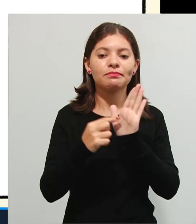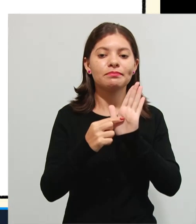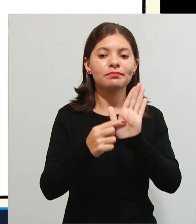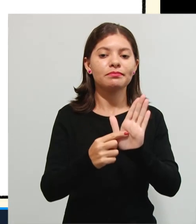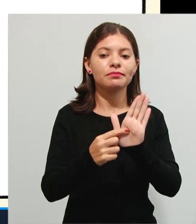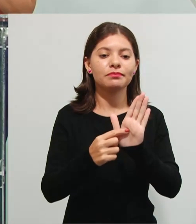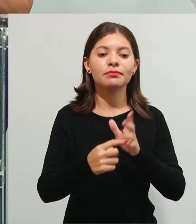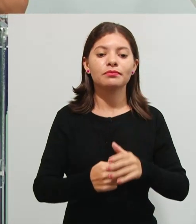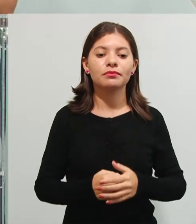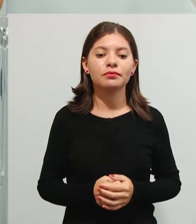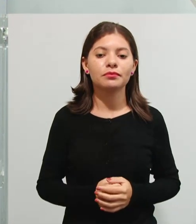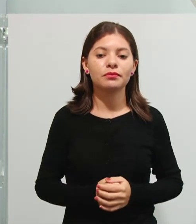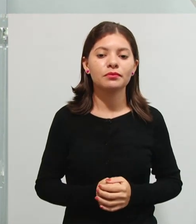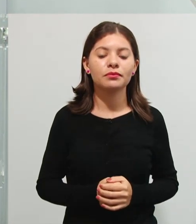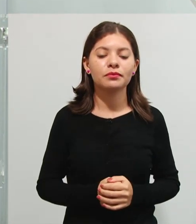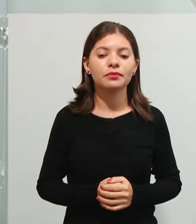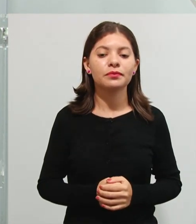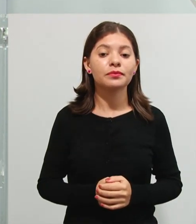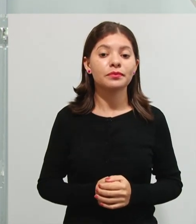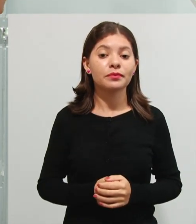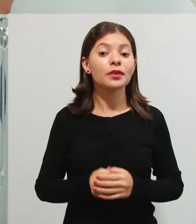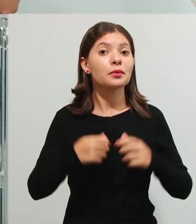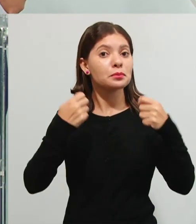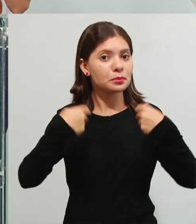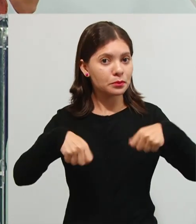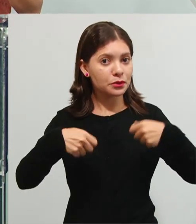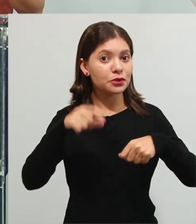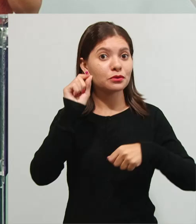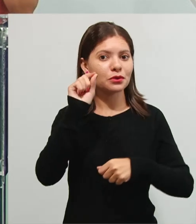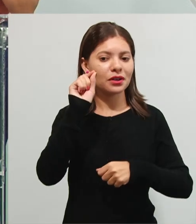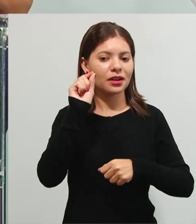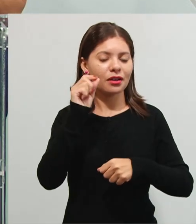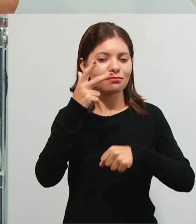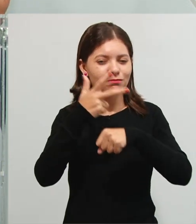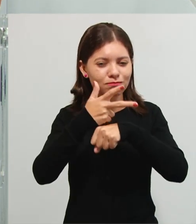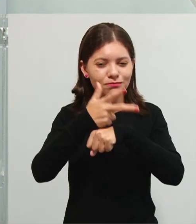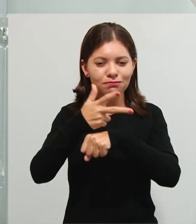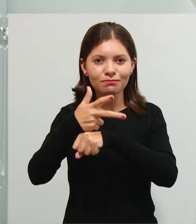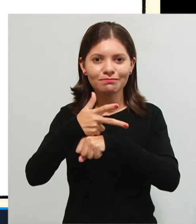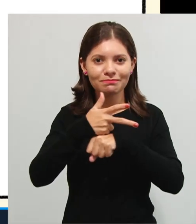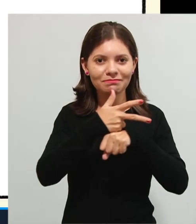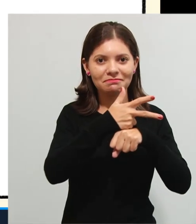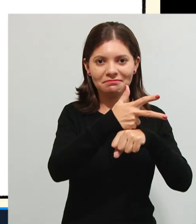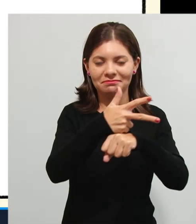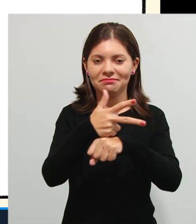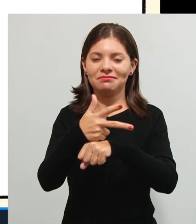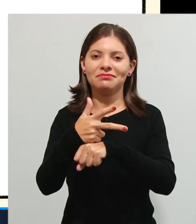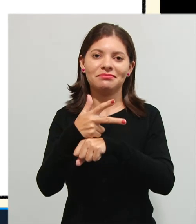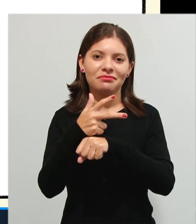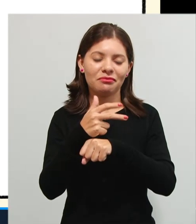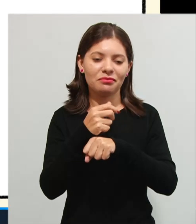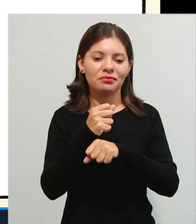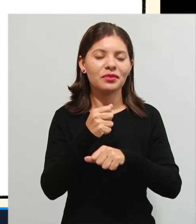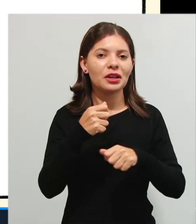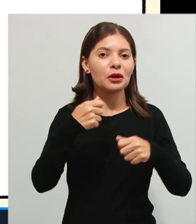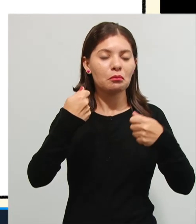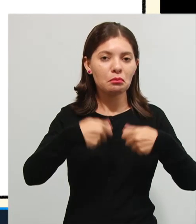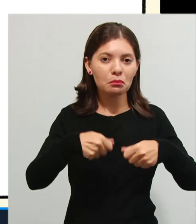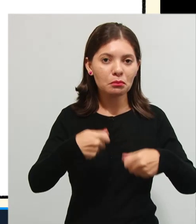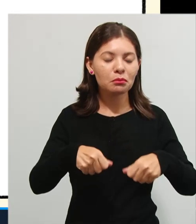dos slides e a gente tem a possibilidade de gravar, tá? o PowerPoint ele